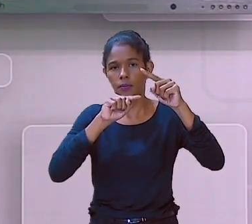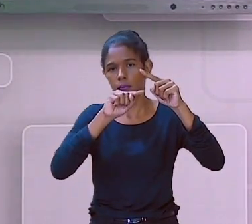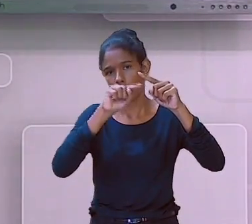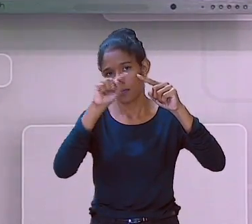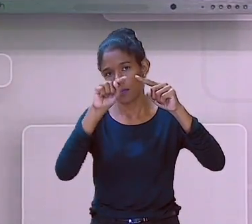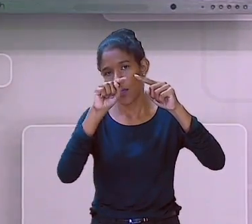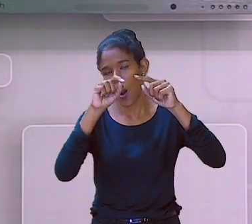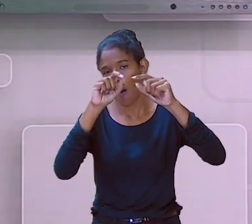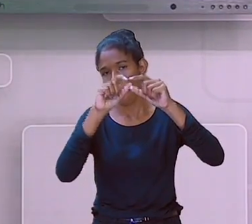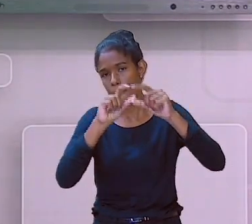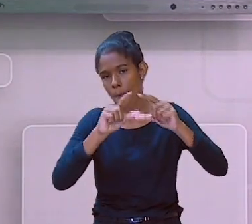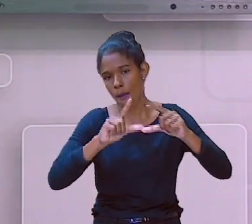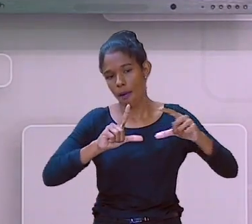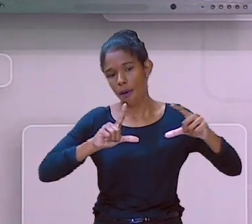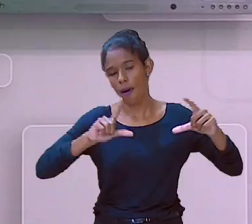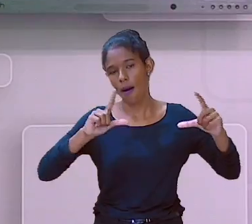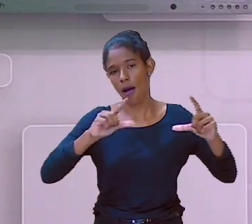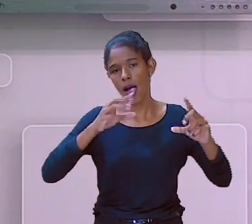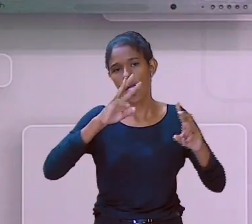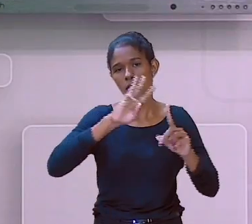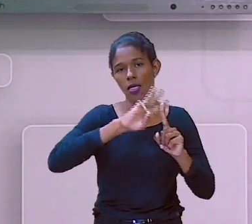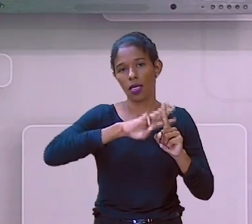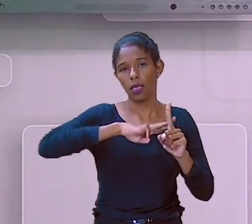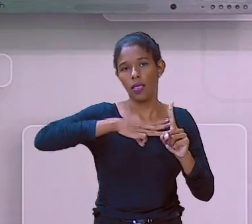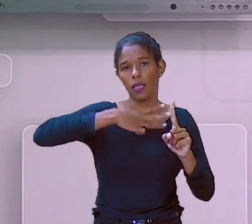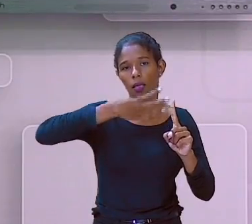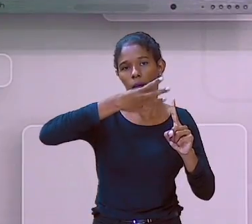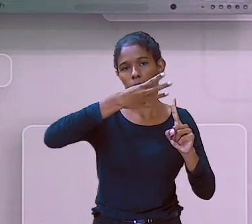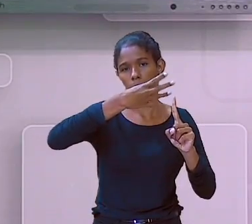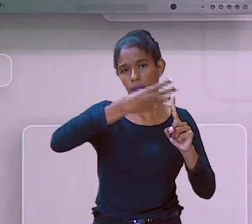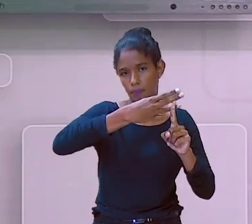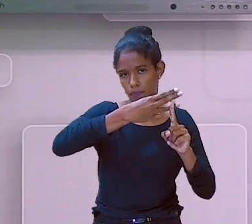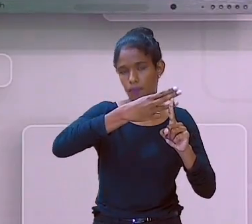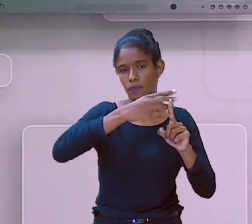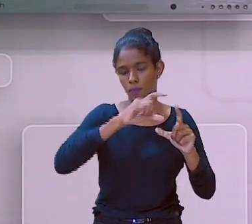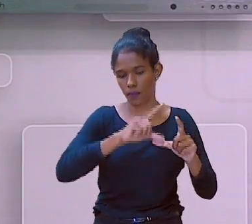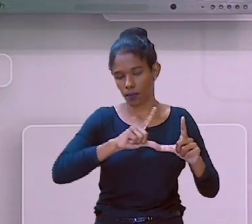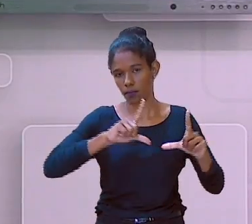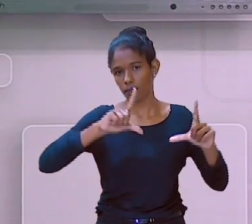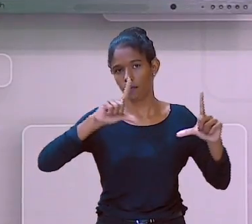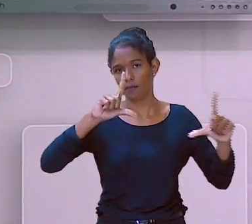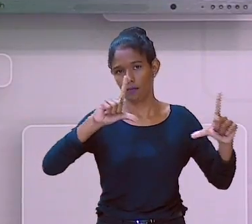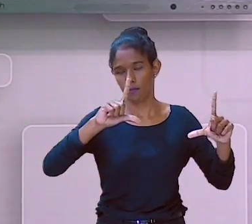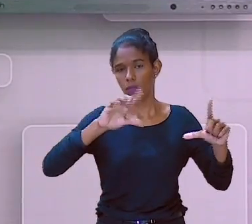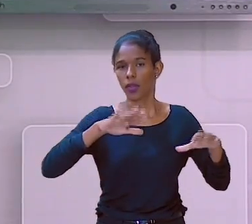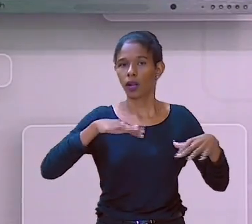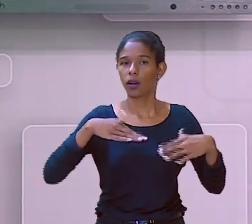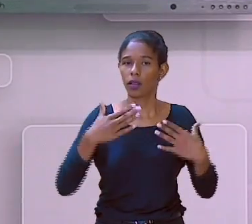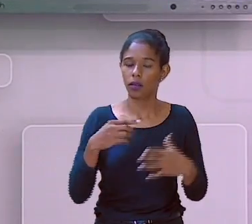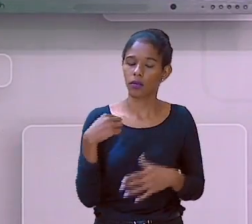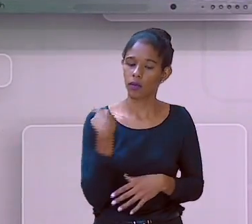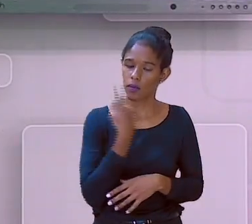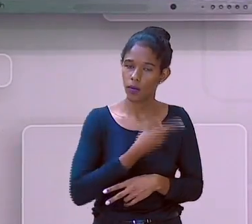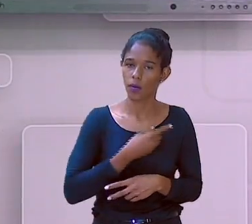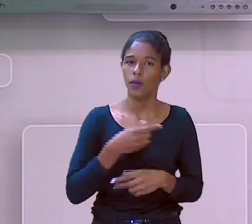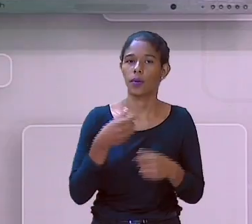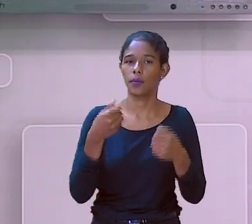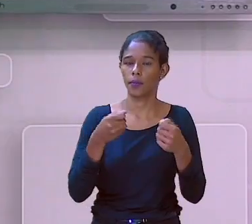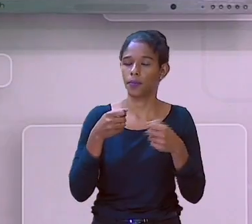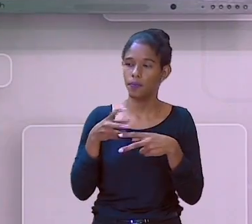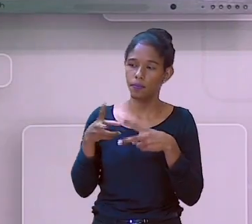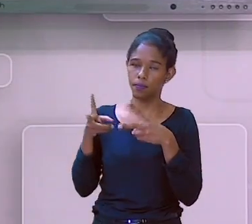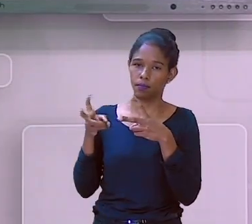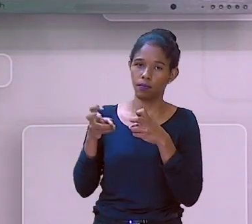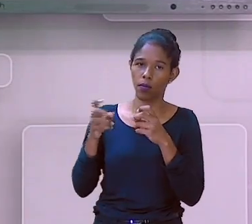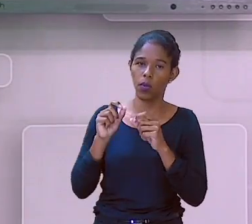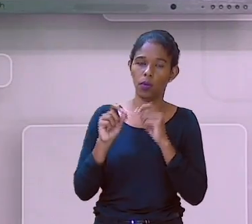passou a ser 3 vezes a medida da figura ampliada. É isso que nós vamos observar, que as